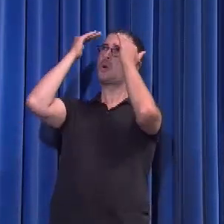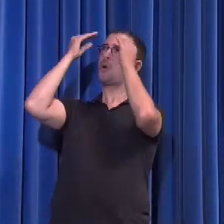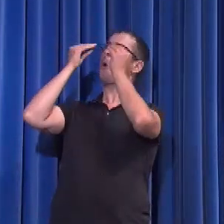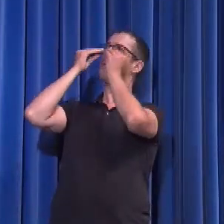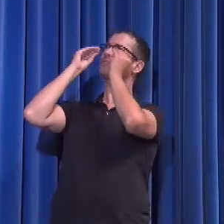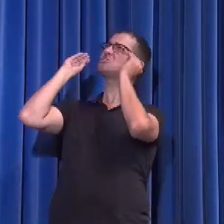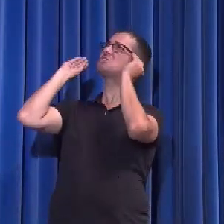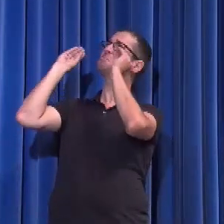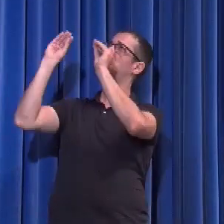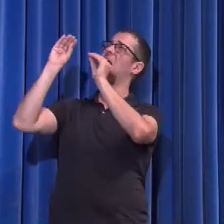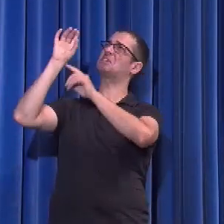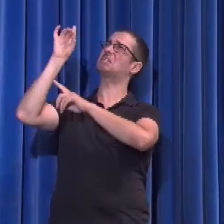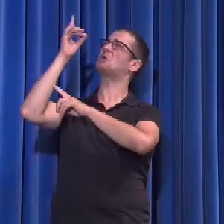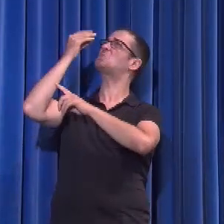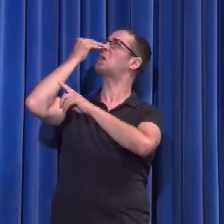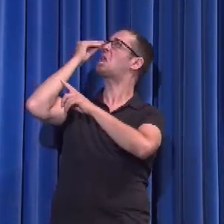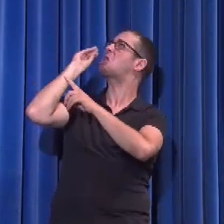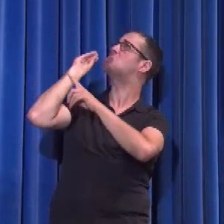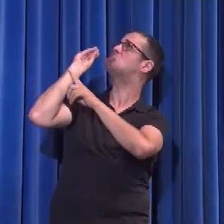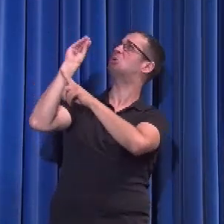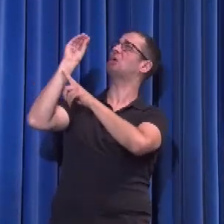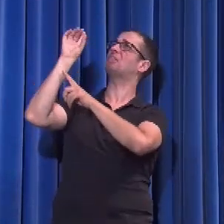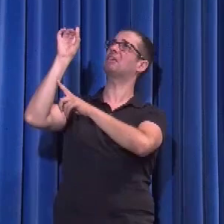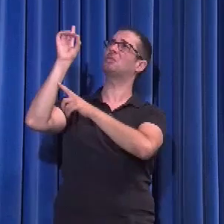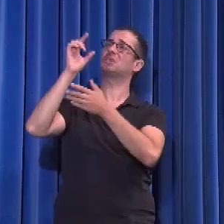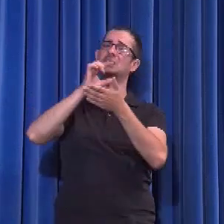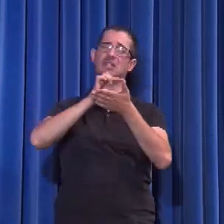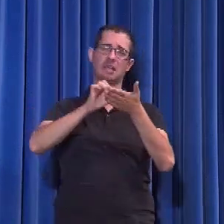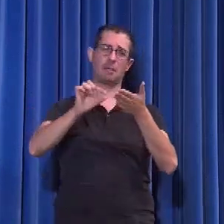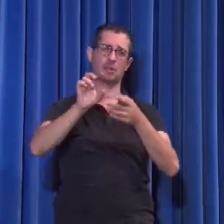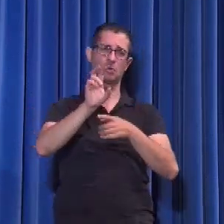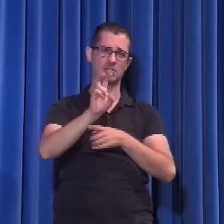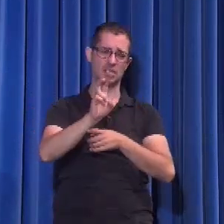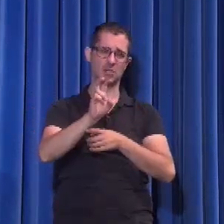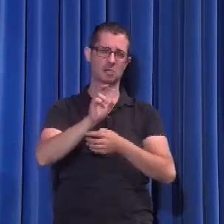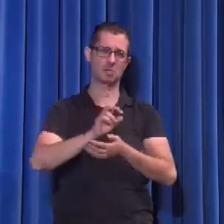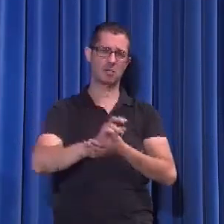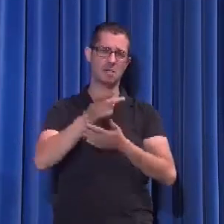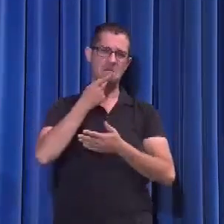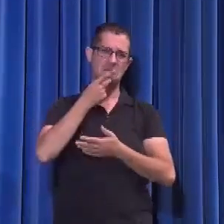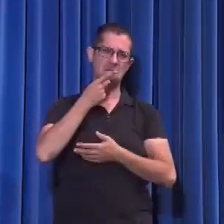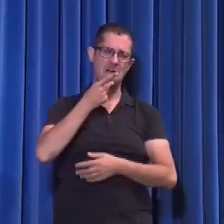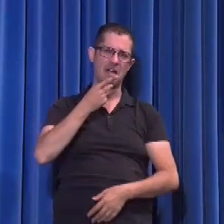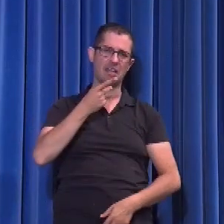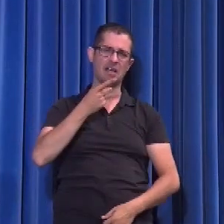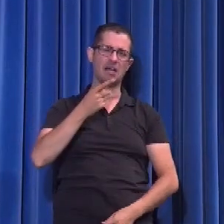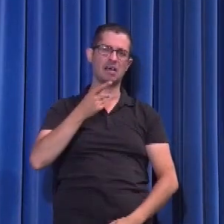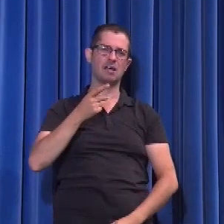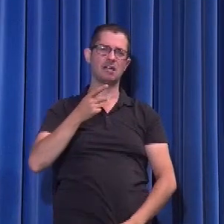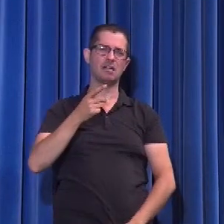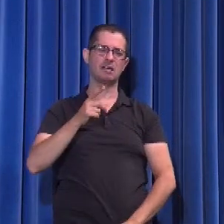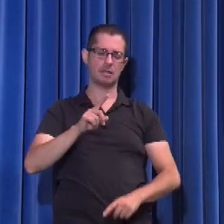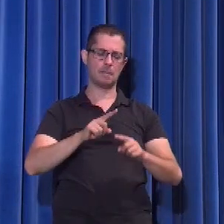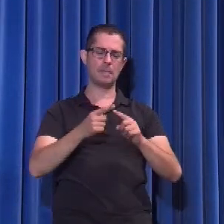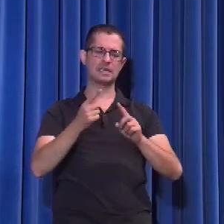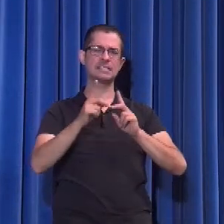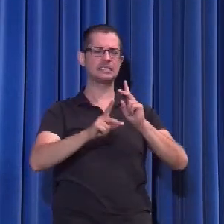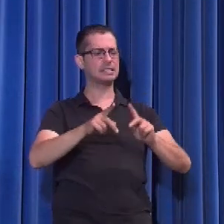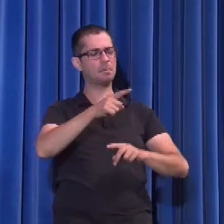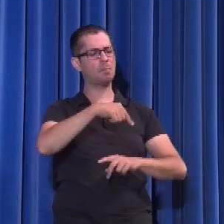Deus. No mesmo capítulo 5, versículo 23 a 25, diz assim: mas este povo é de